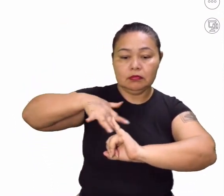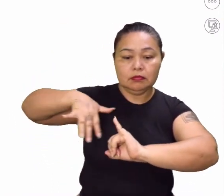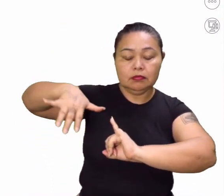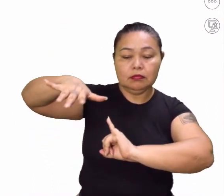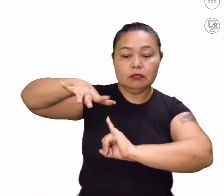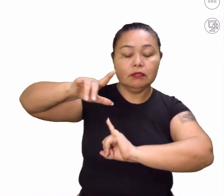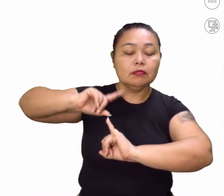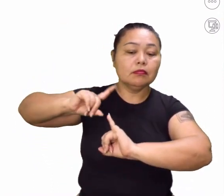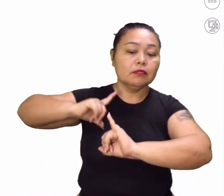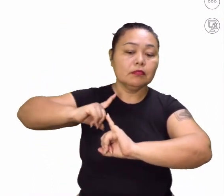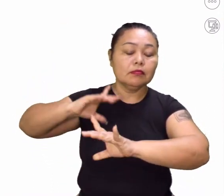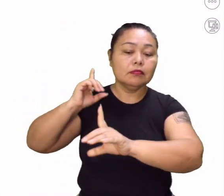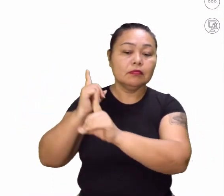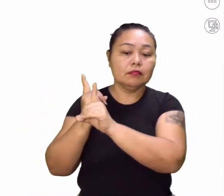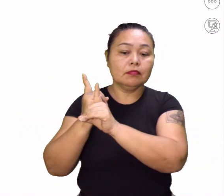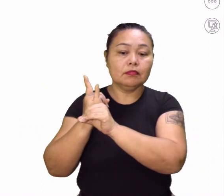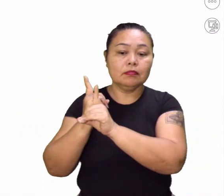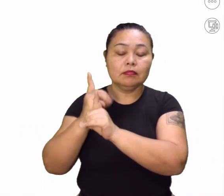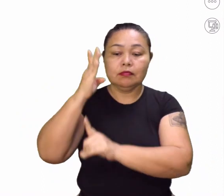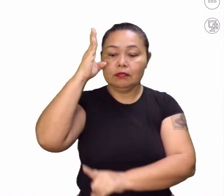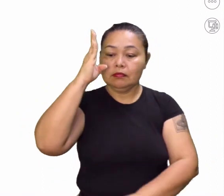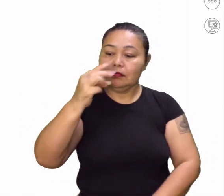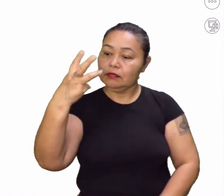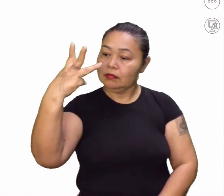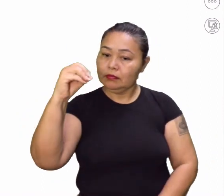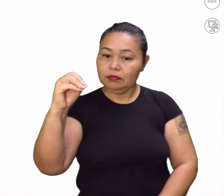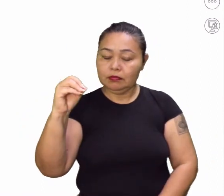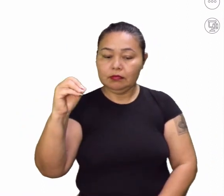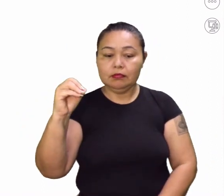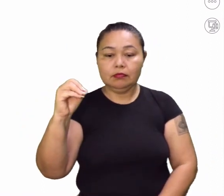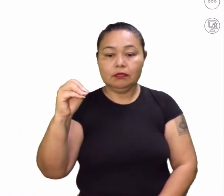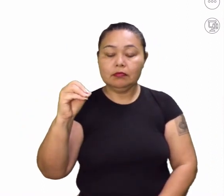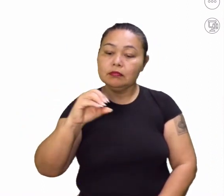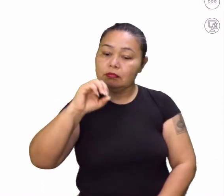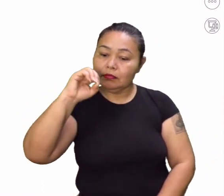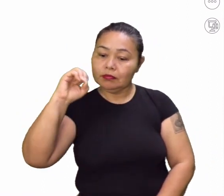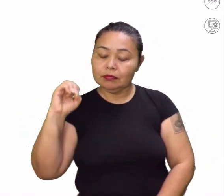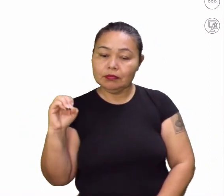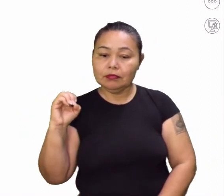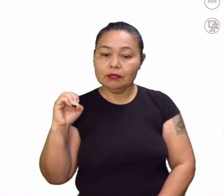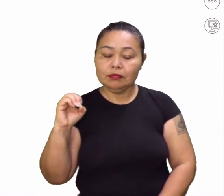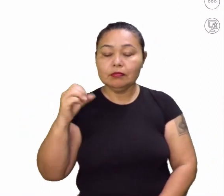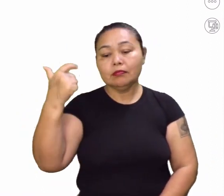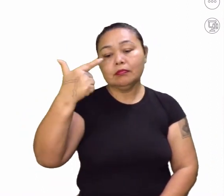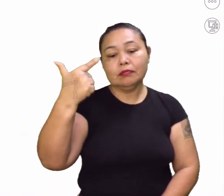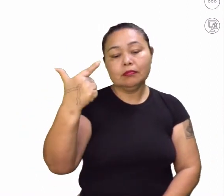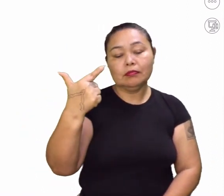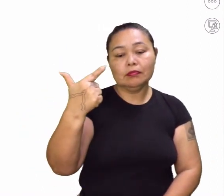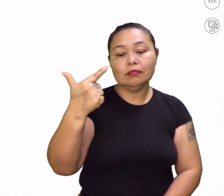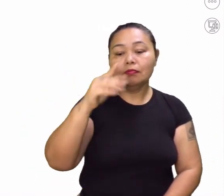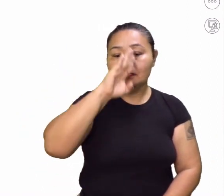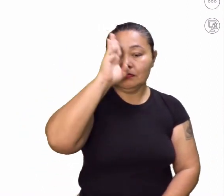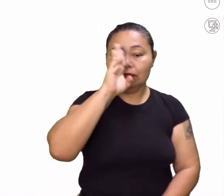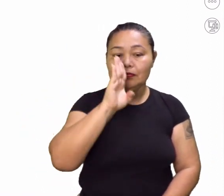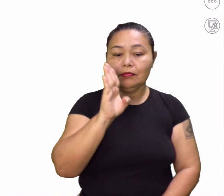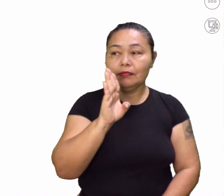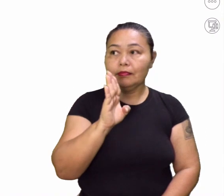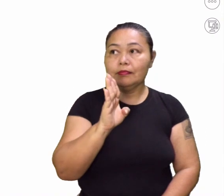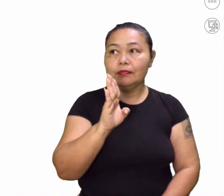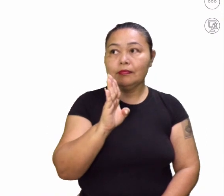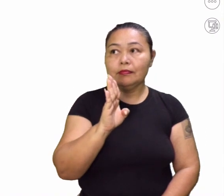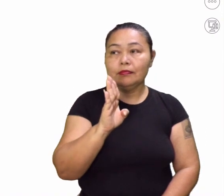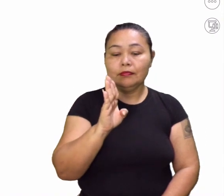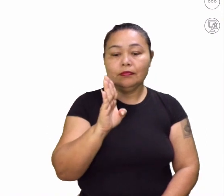está localizado no grau 30, a oeste. O segundo fuso horário do Brasil, a gente vai até ter